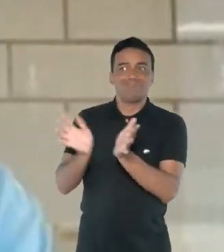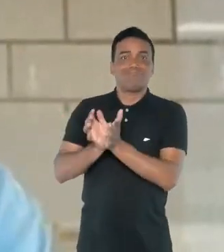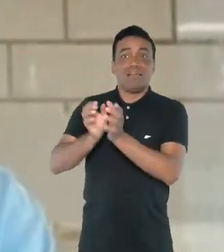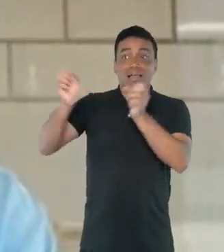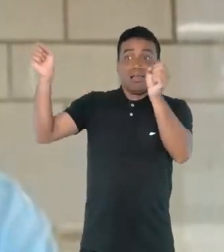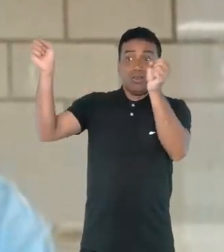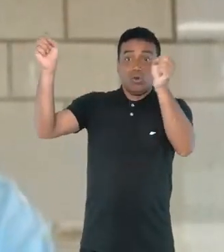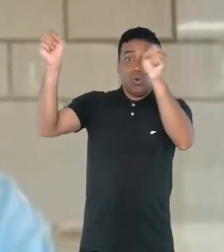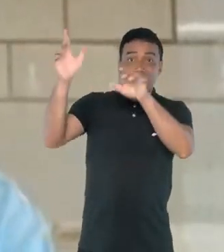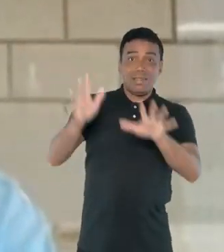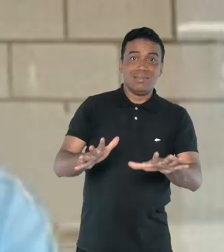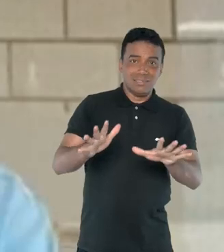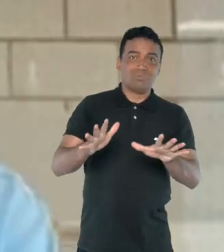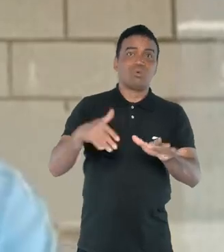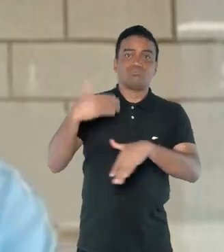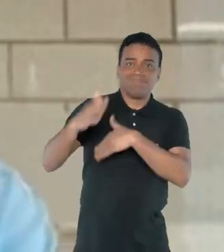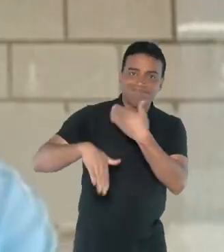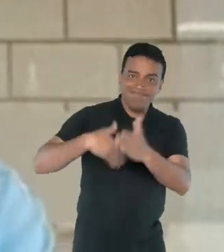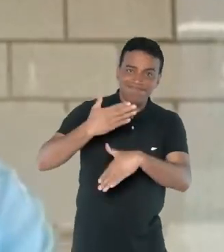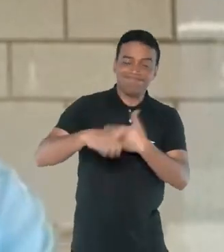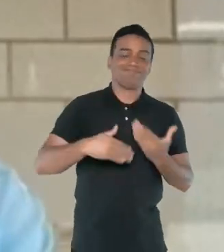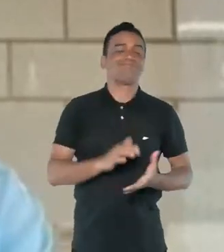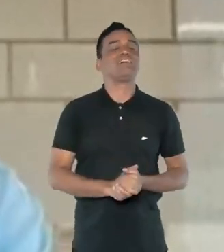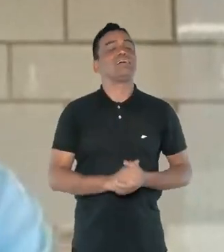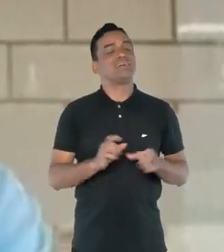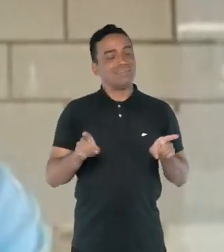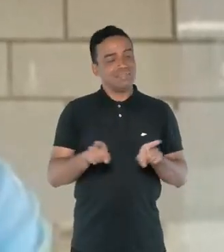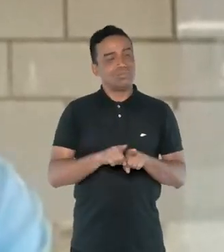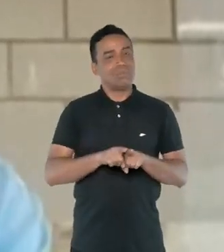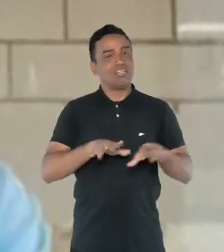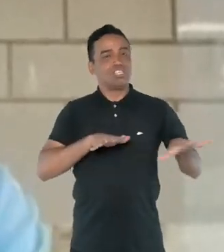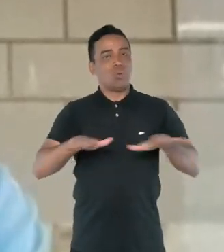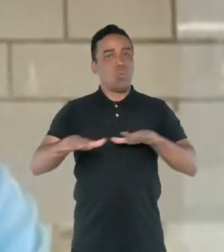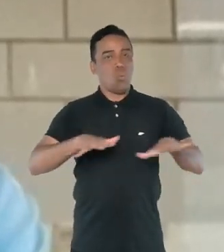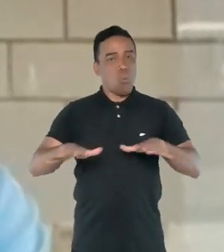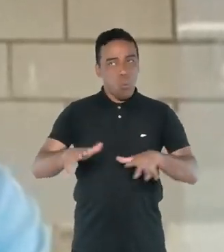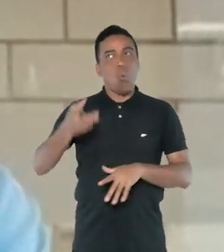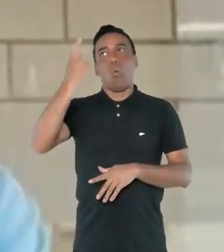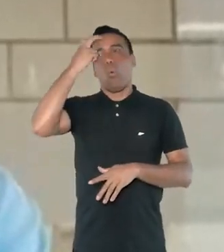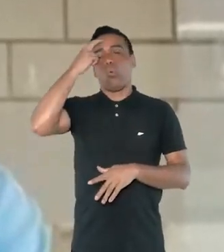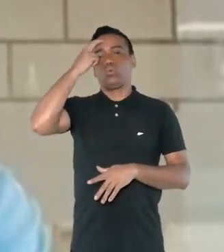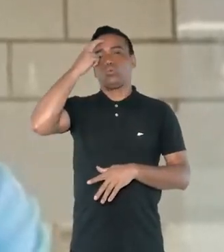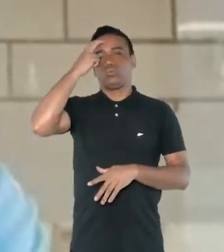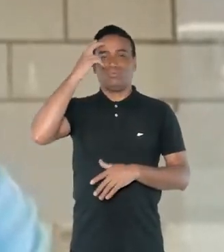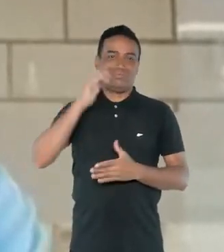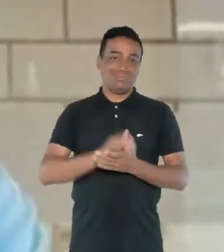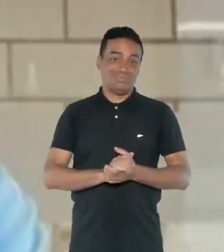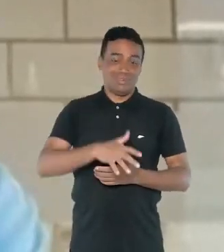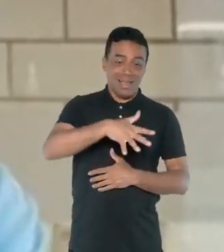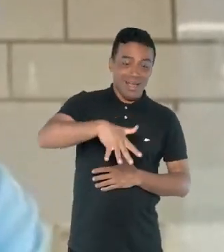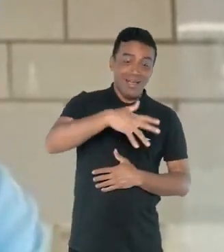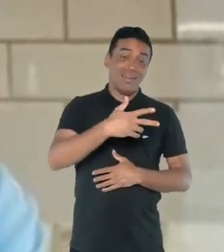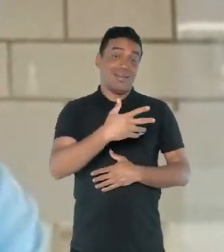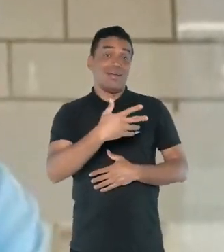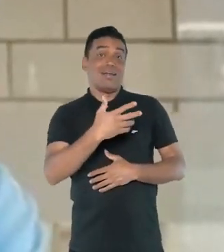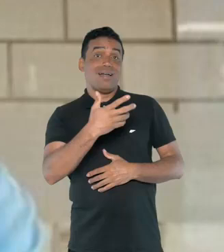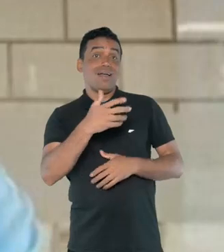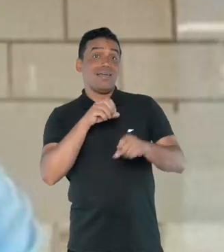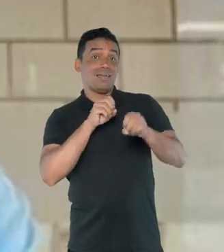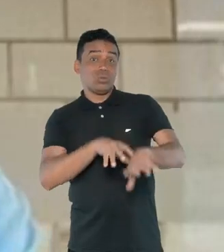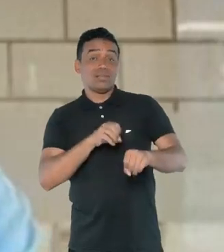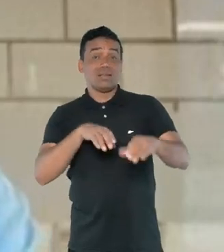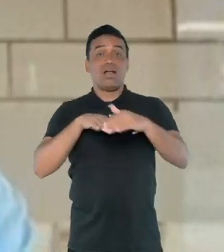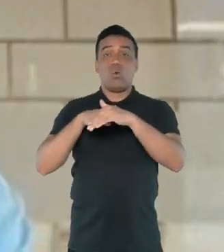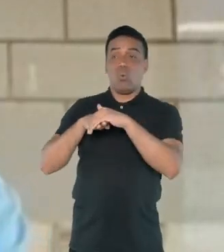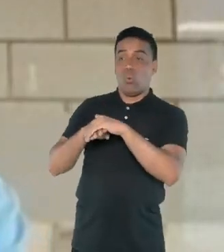curso, né? Portanto, você tinha também uma agitação cultural muito grande, né? Você tinha na educação, nos